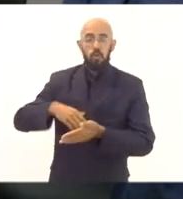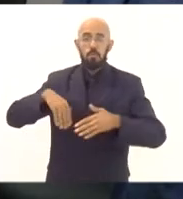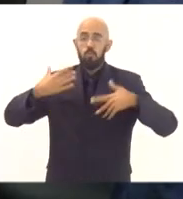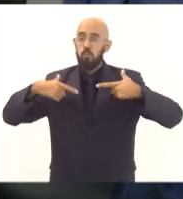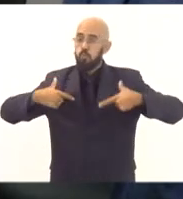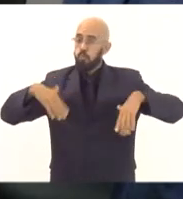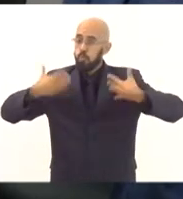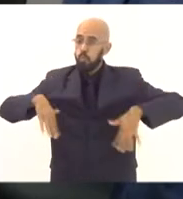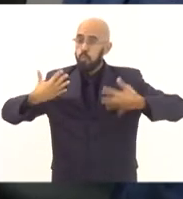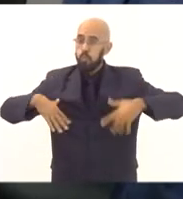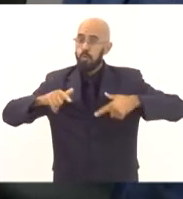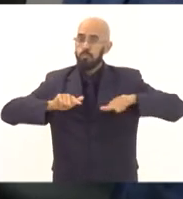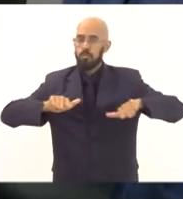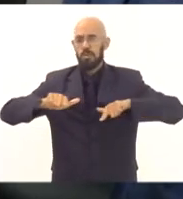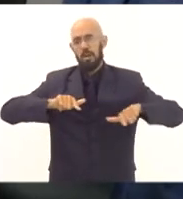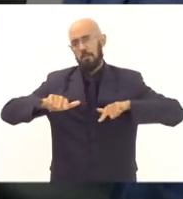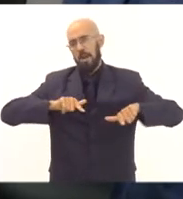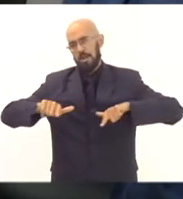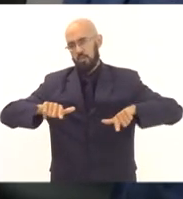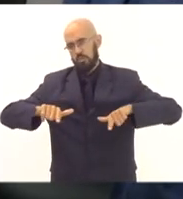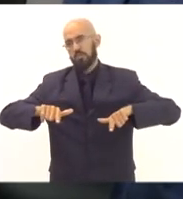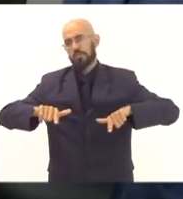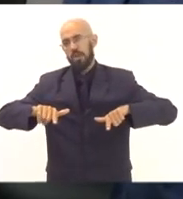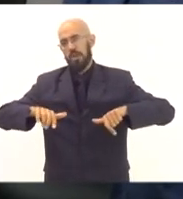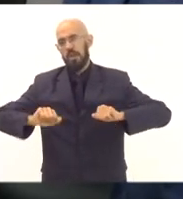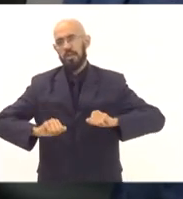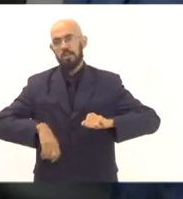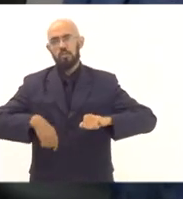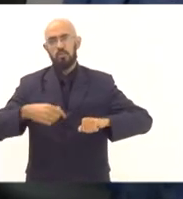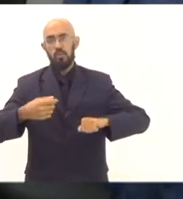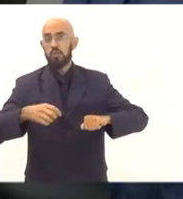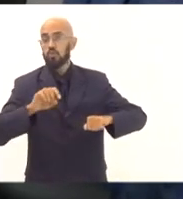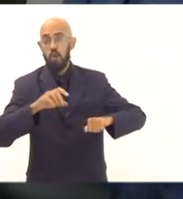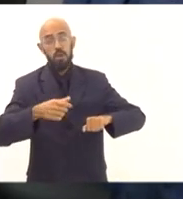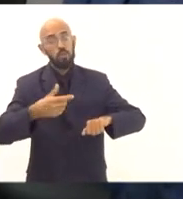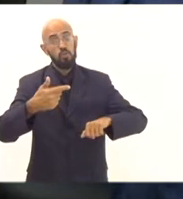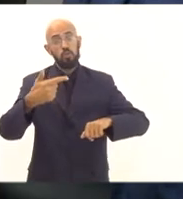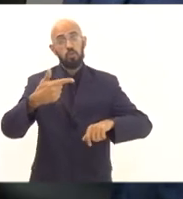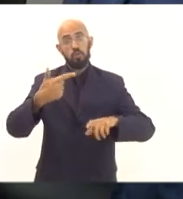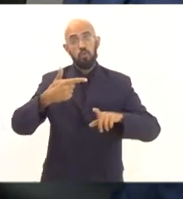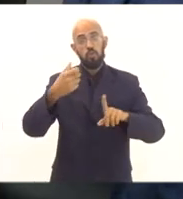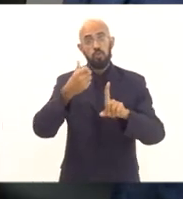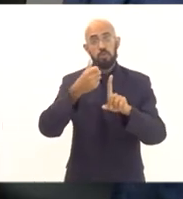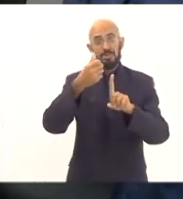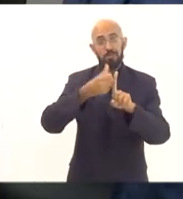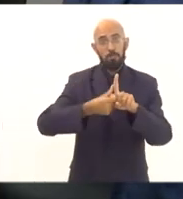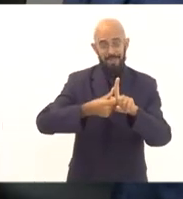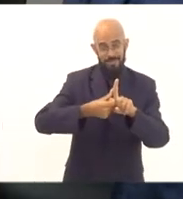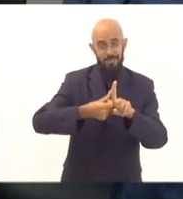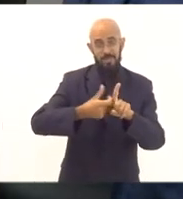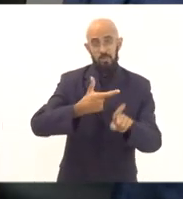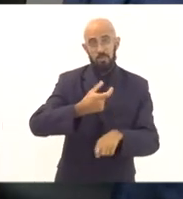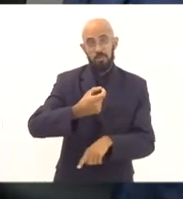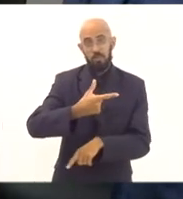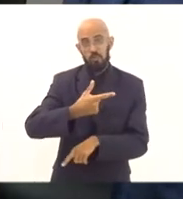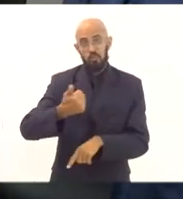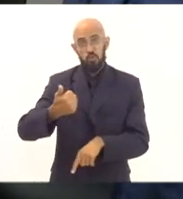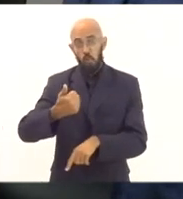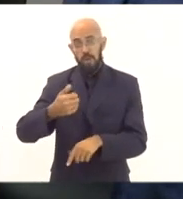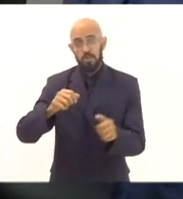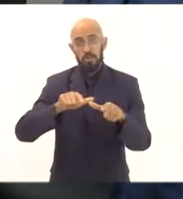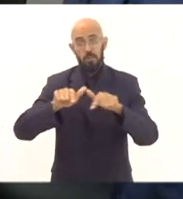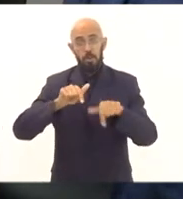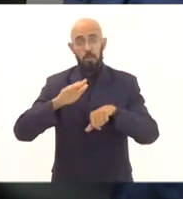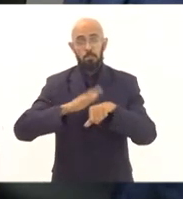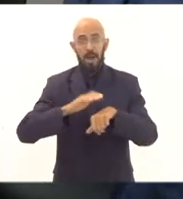e o programa Wilson opera RJ foi apenas no segundo semestre então a gente fez em ensejo meses mais do que em 20 anos anteriores